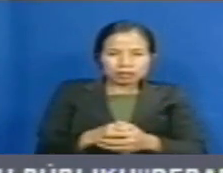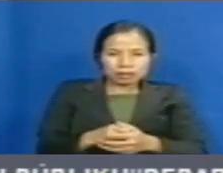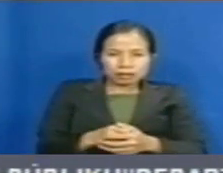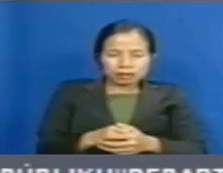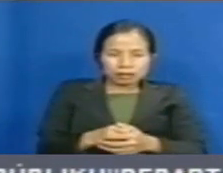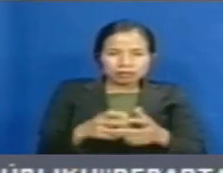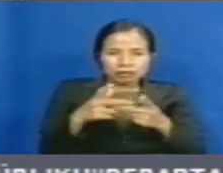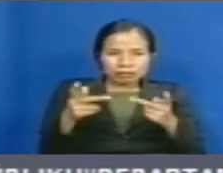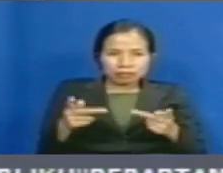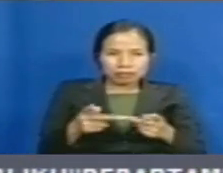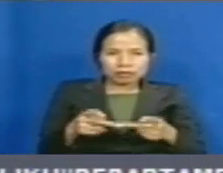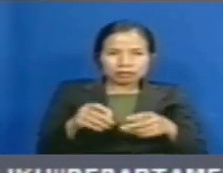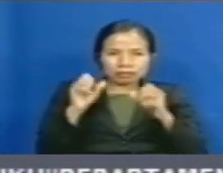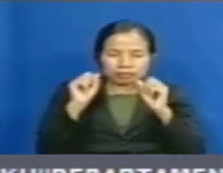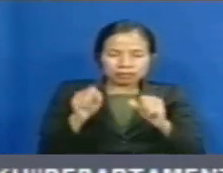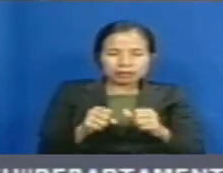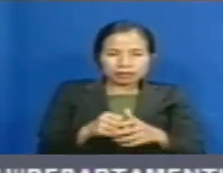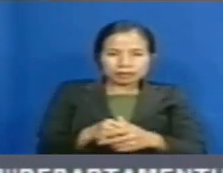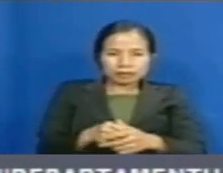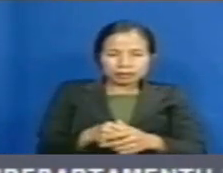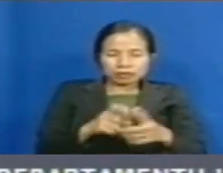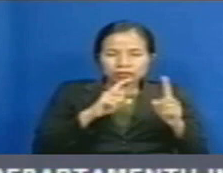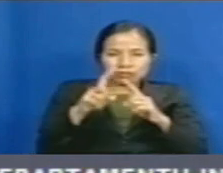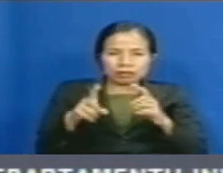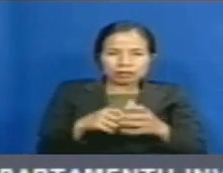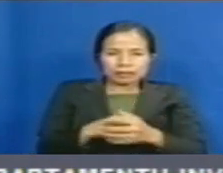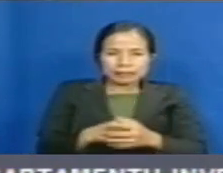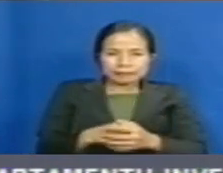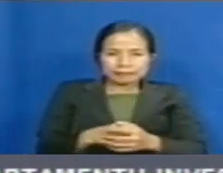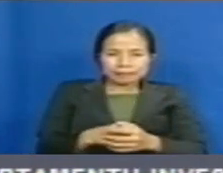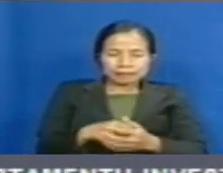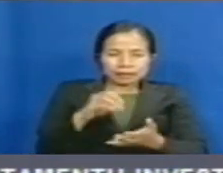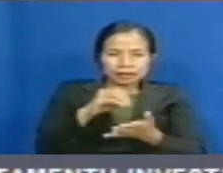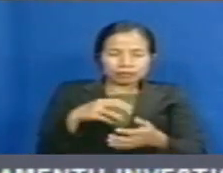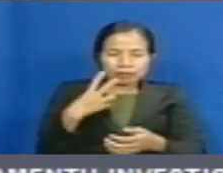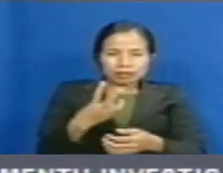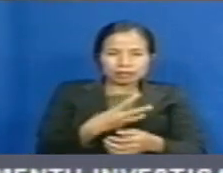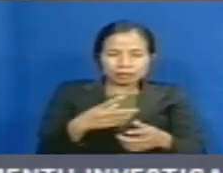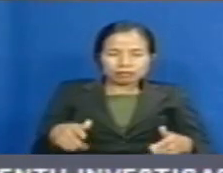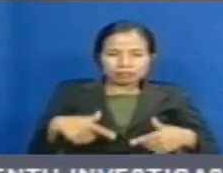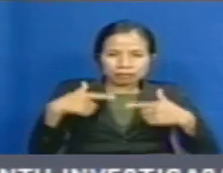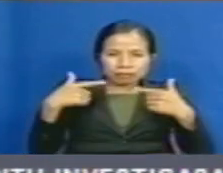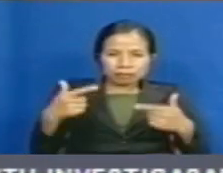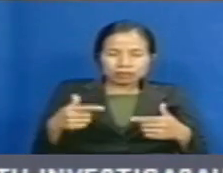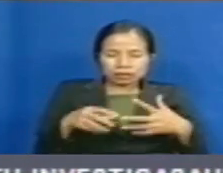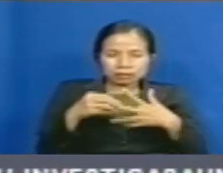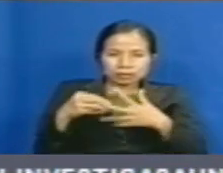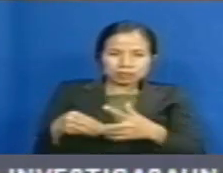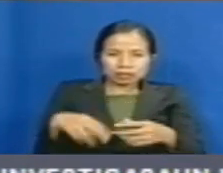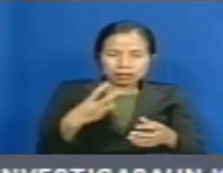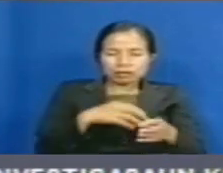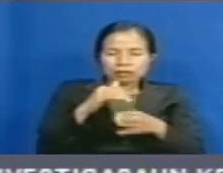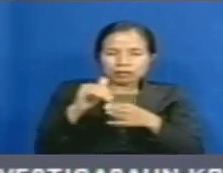centro para hori belle interpreta você no hori pore tau he tenia moris le liu he tenia